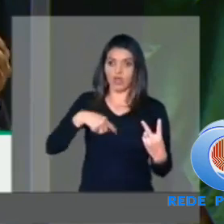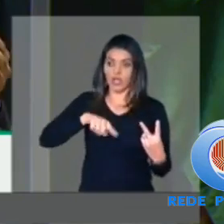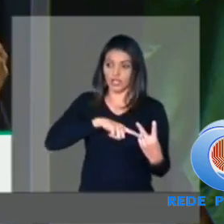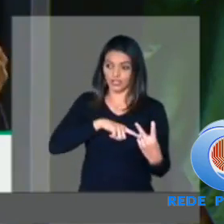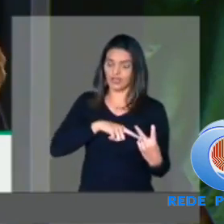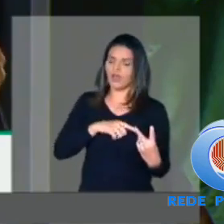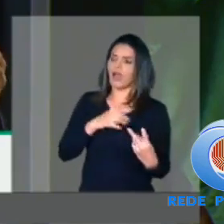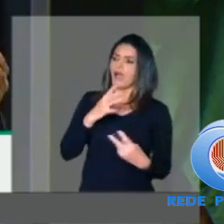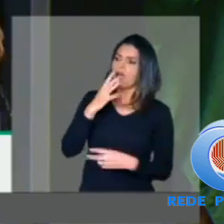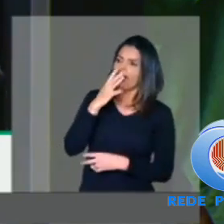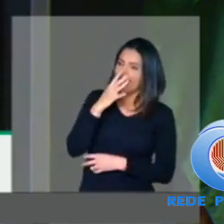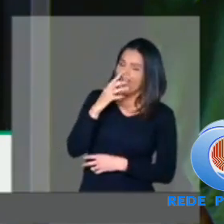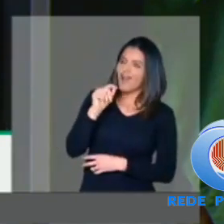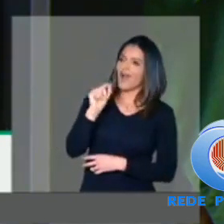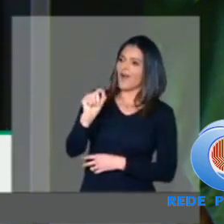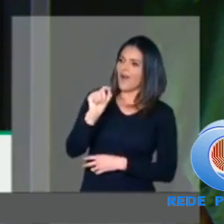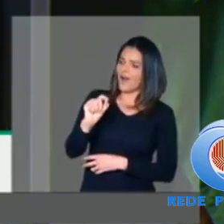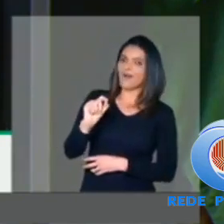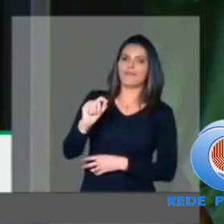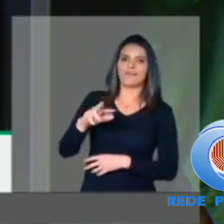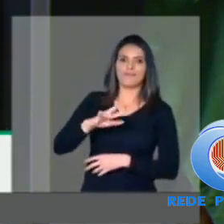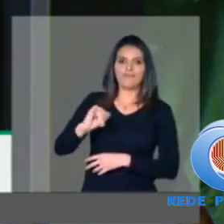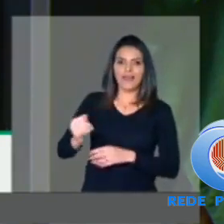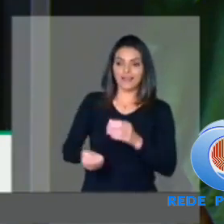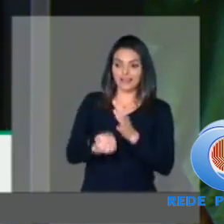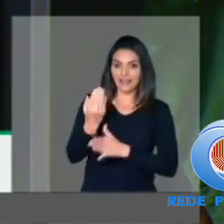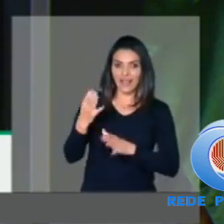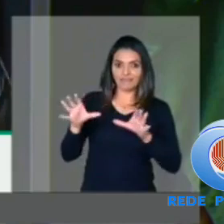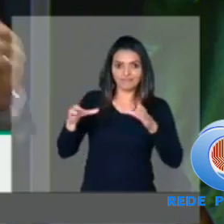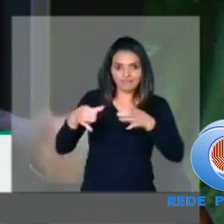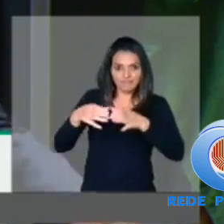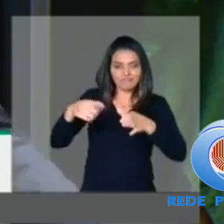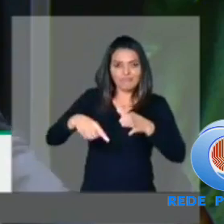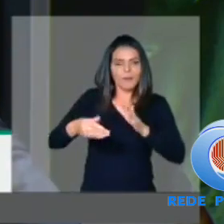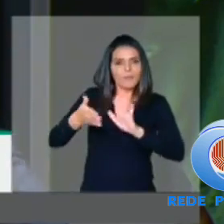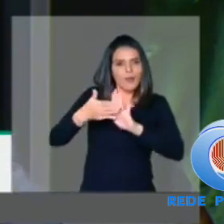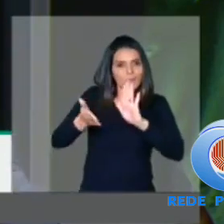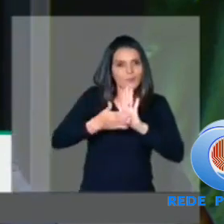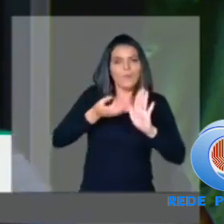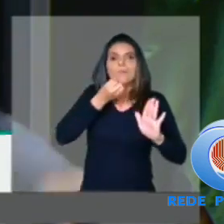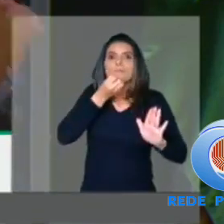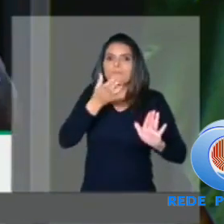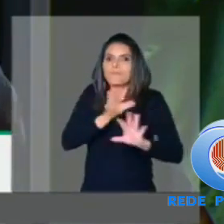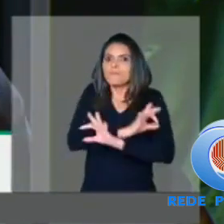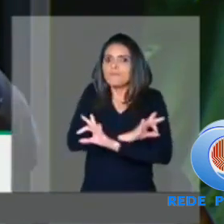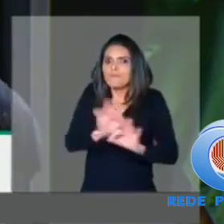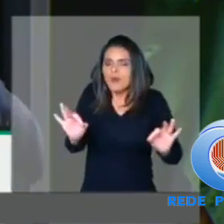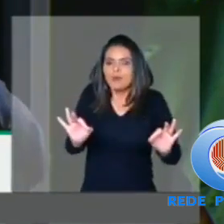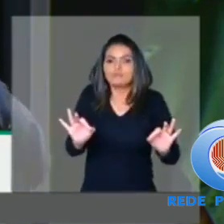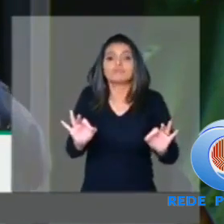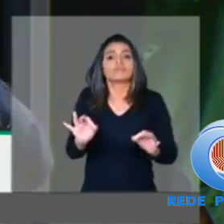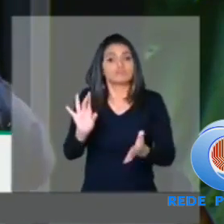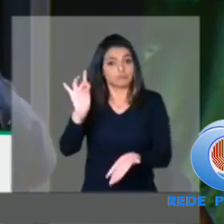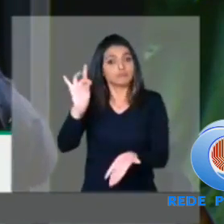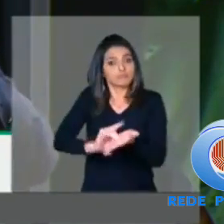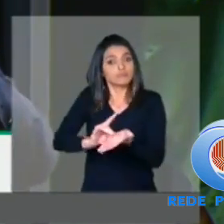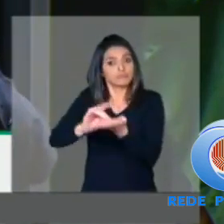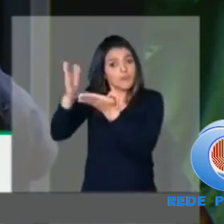com a esperança que desse trabalho pudesse vir uma boa proposta. E, de fato,